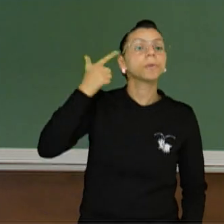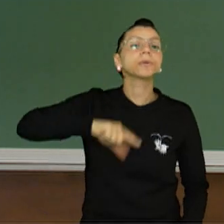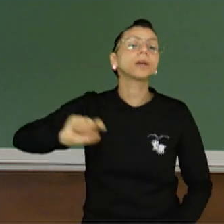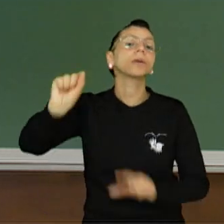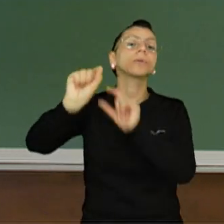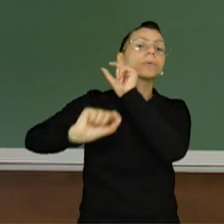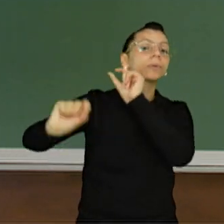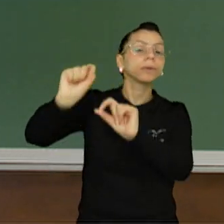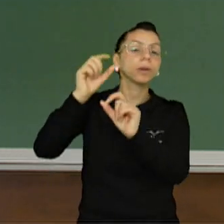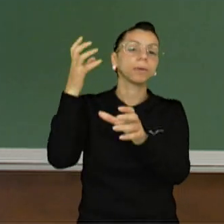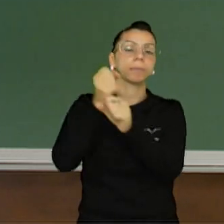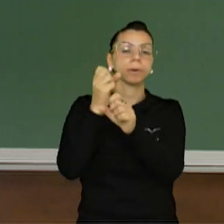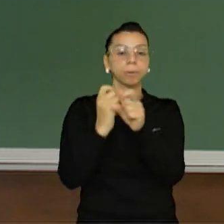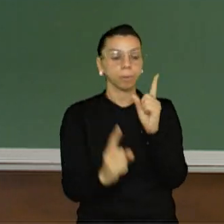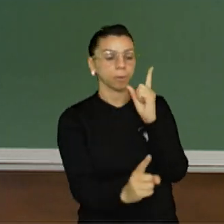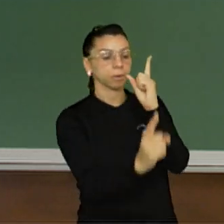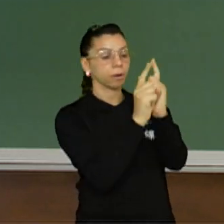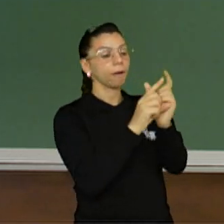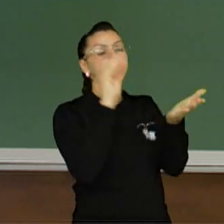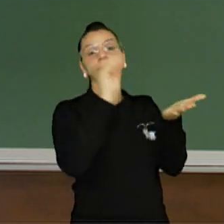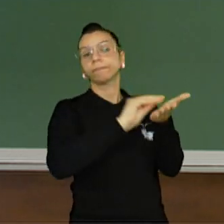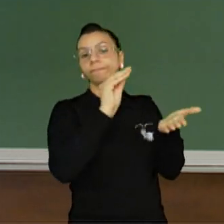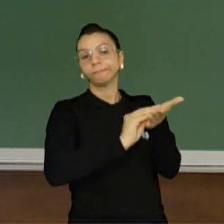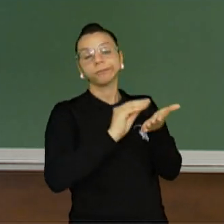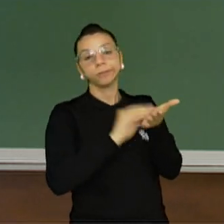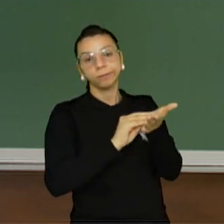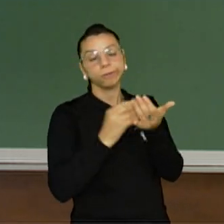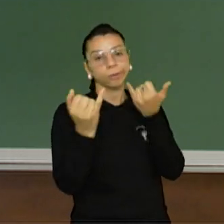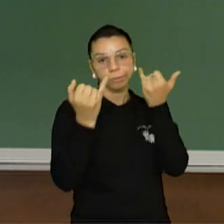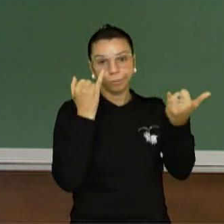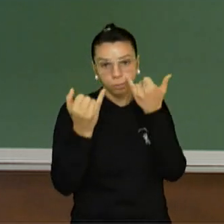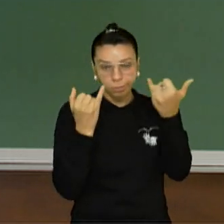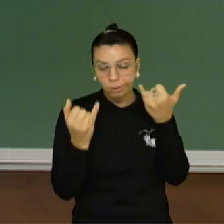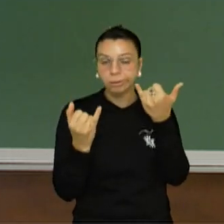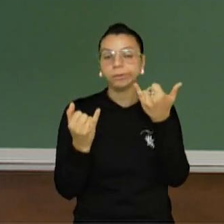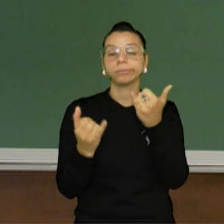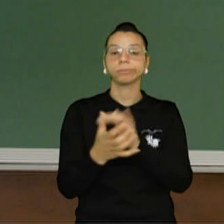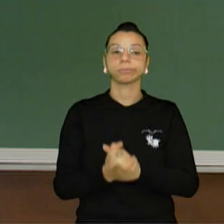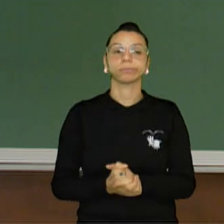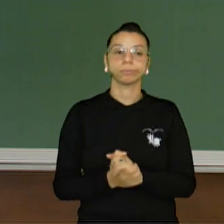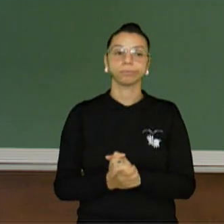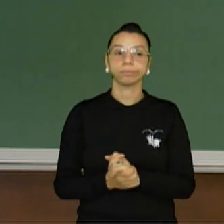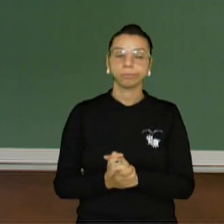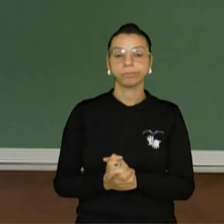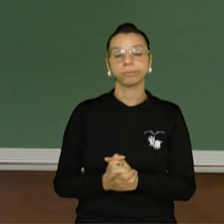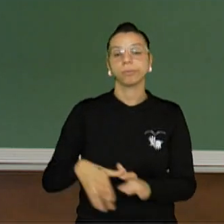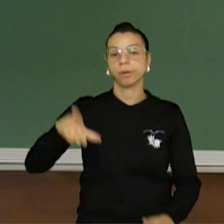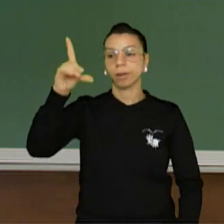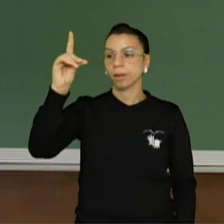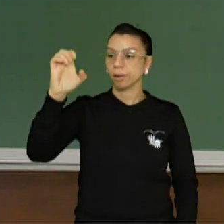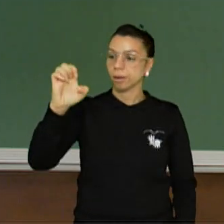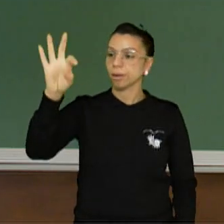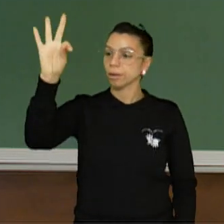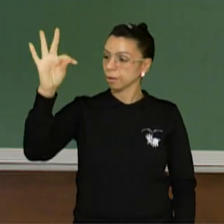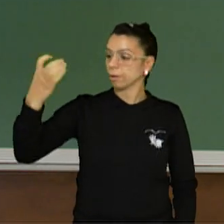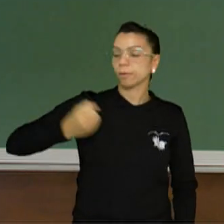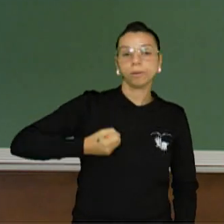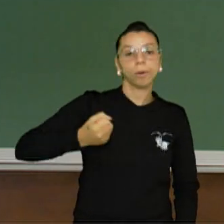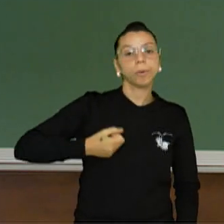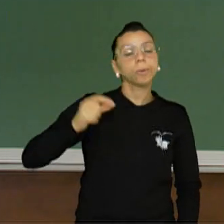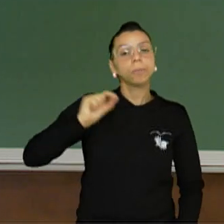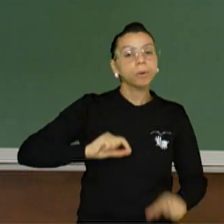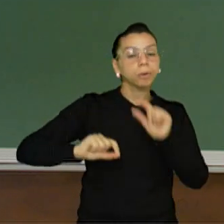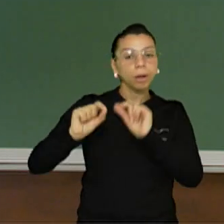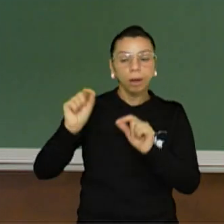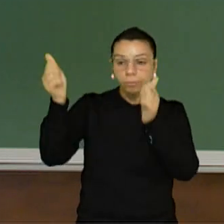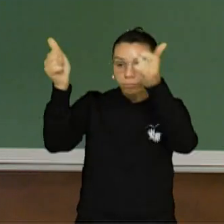cálculos para achar valores que não estão ali na matriz, certo? Aí eu até coloquei aqui, ó, determinantes são números que traçam um